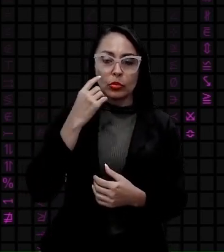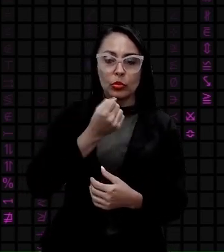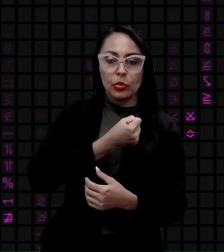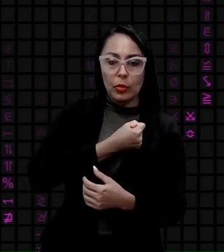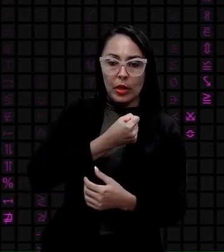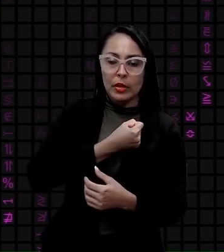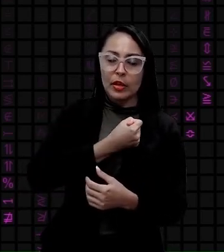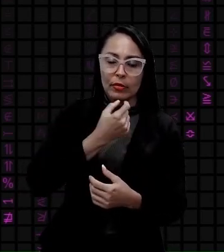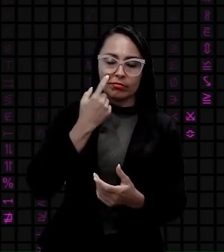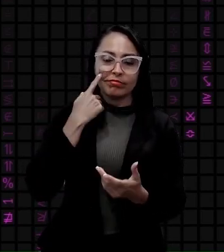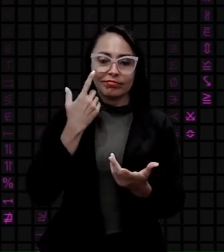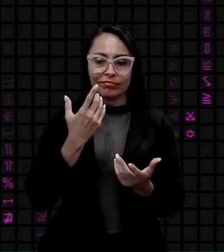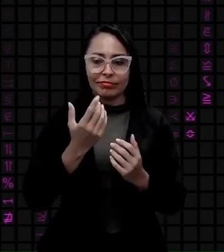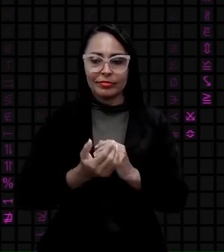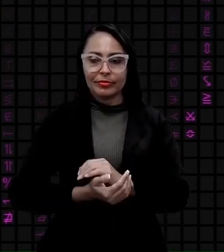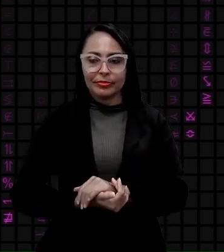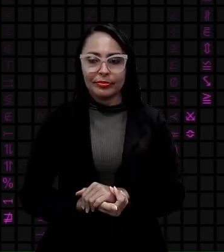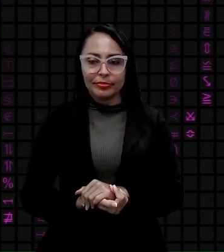do tipo number.